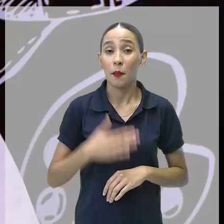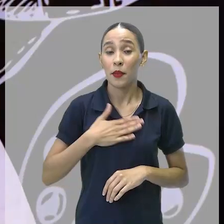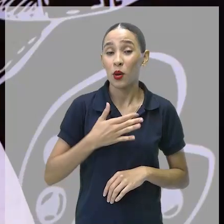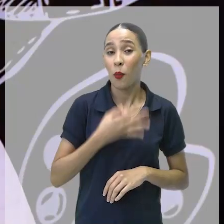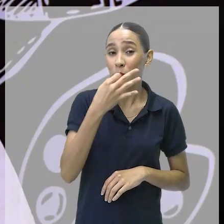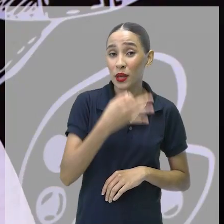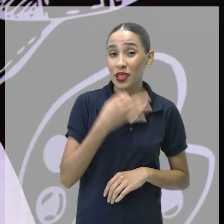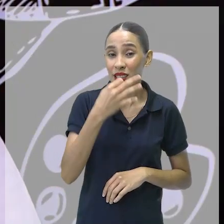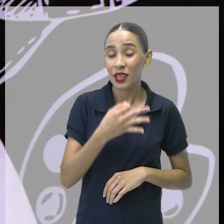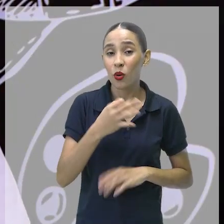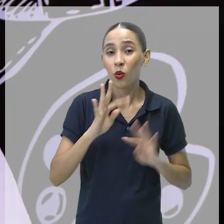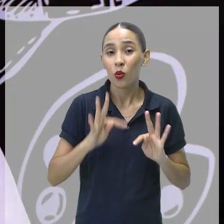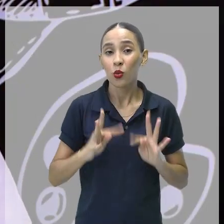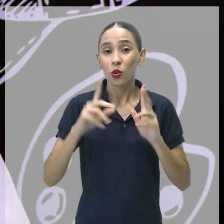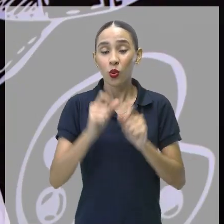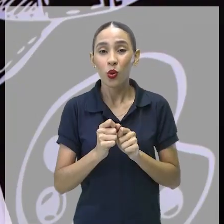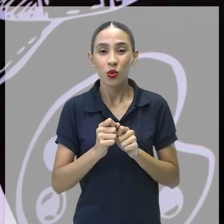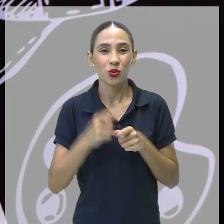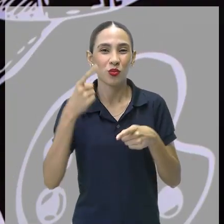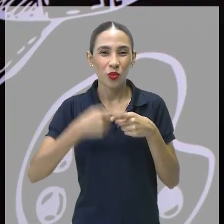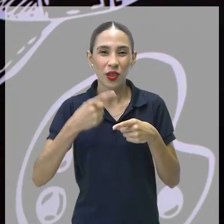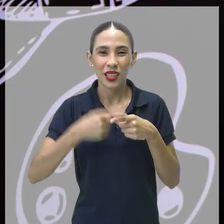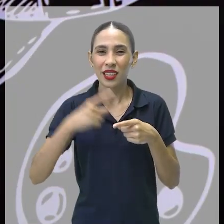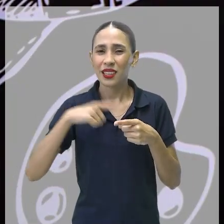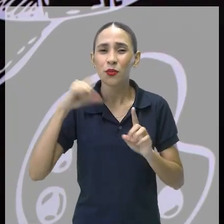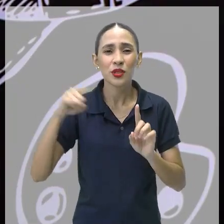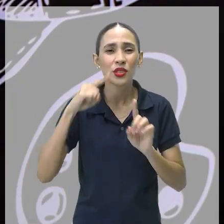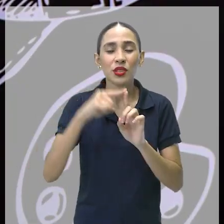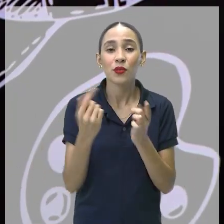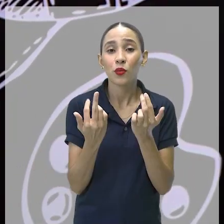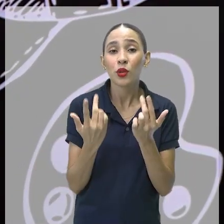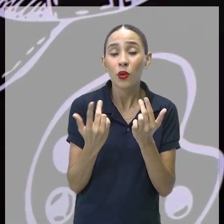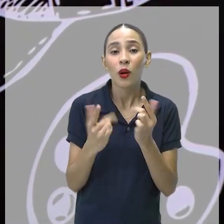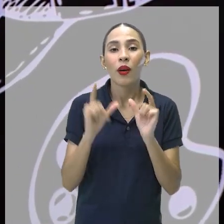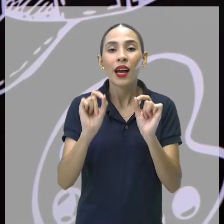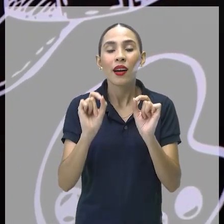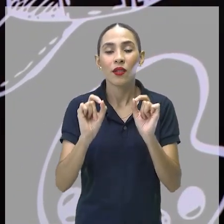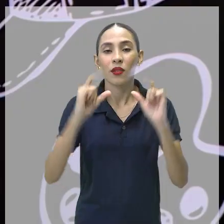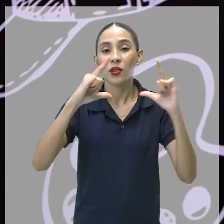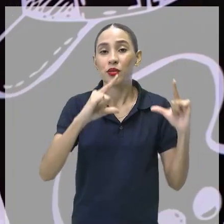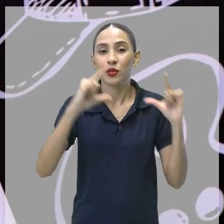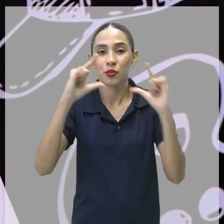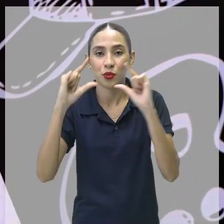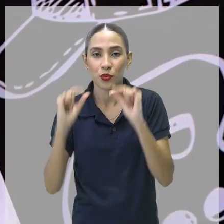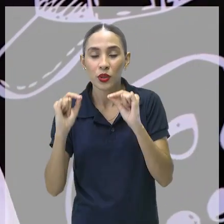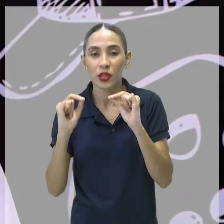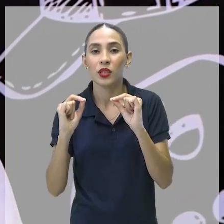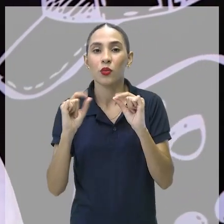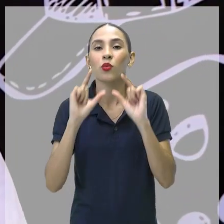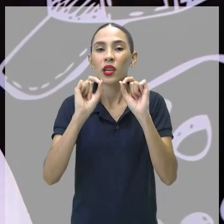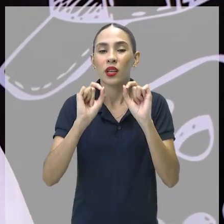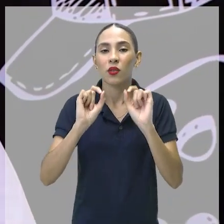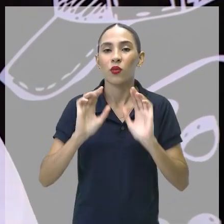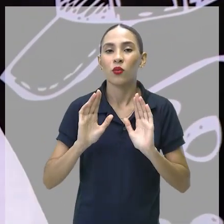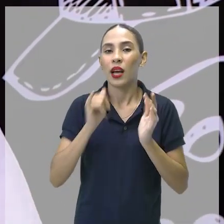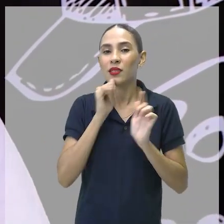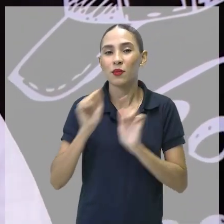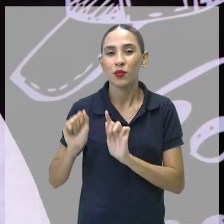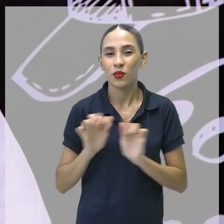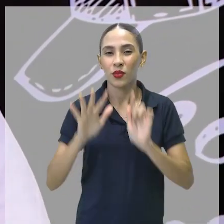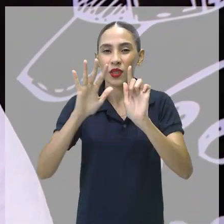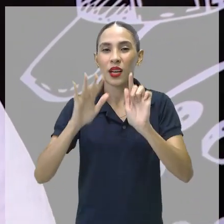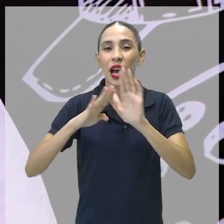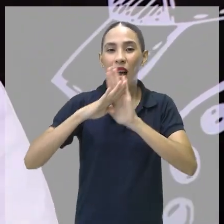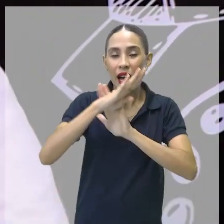Eu acho que todos, sabe? Porque todos têm o mesmo objetivo, que é diminuir a concentração do